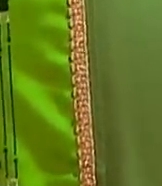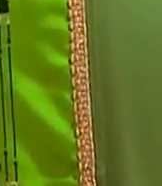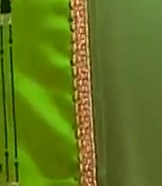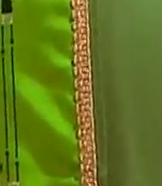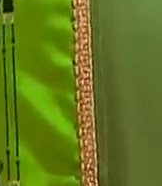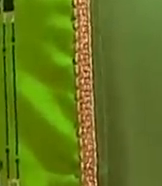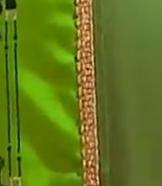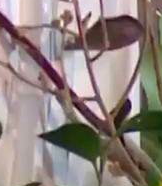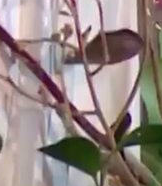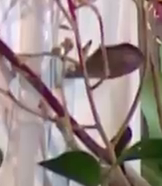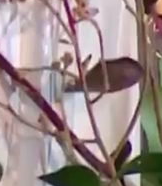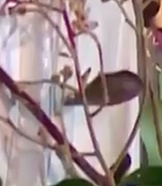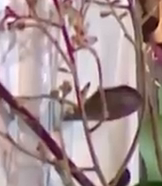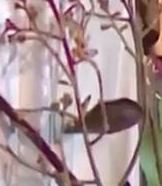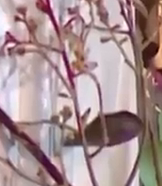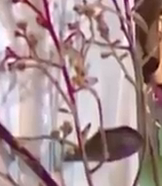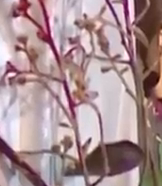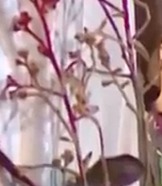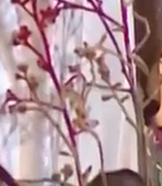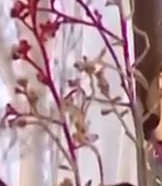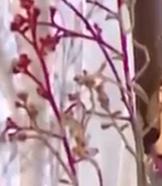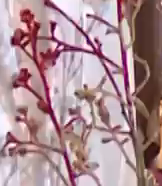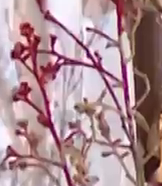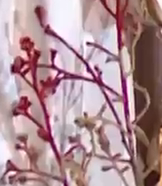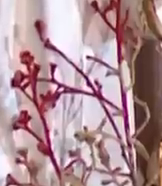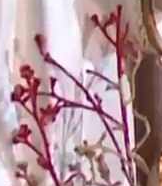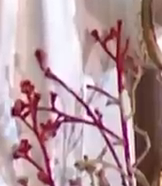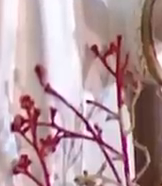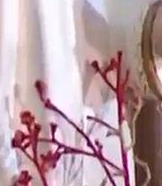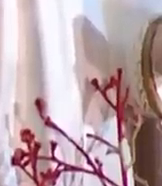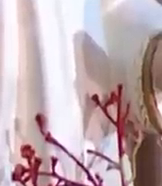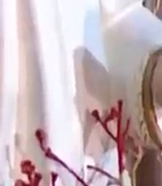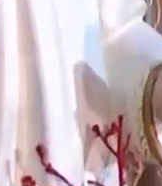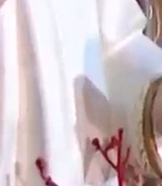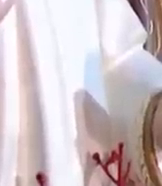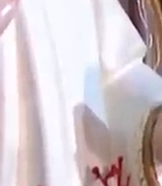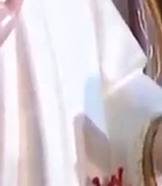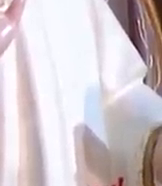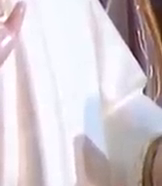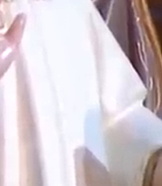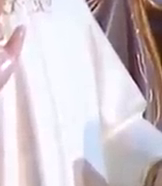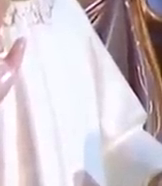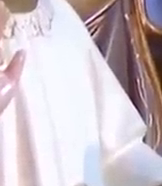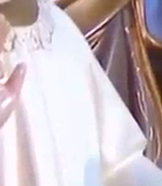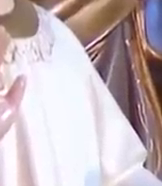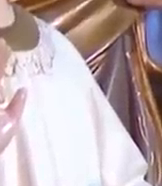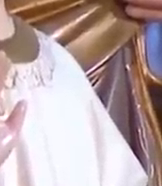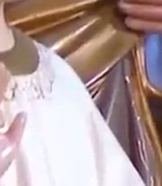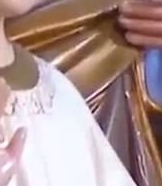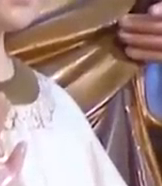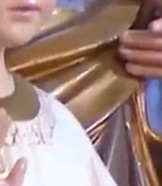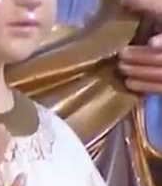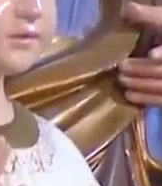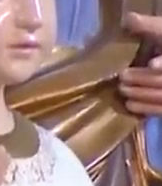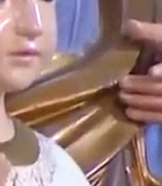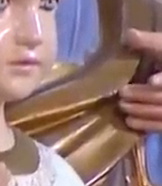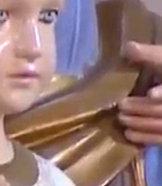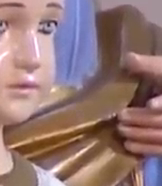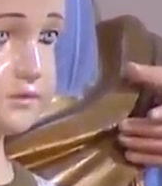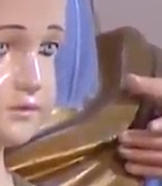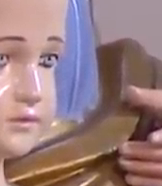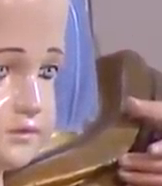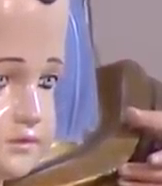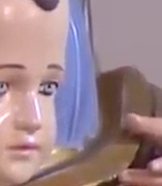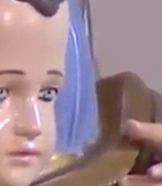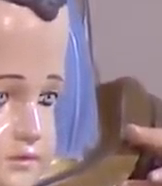foi fácil. Nossa Senhora no lombo de um burrico, indo para Belém, perto do dia do parto,